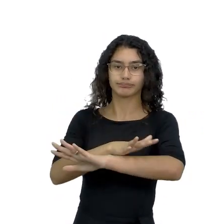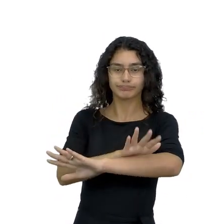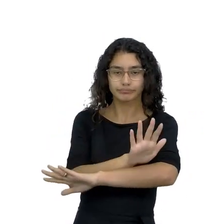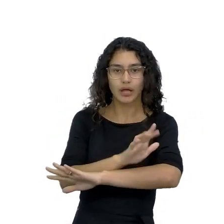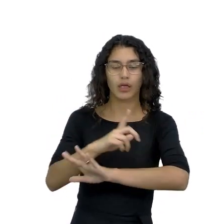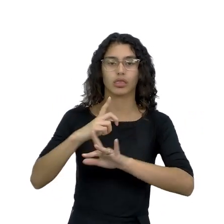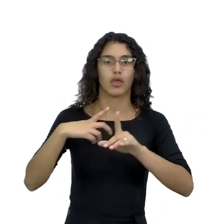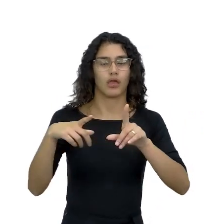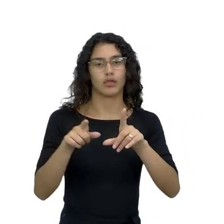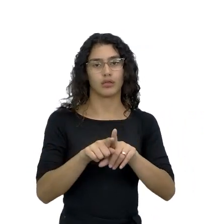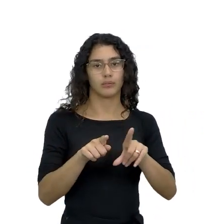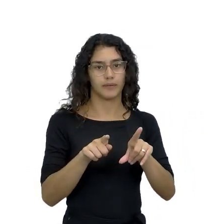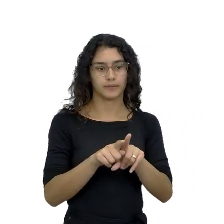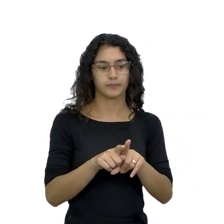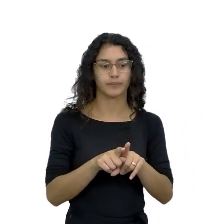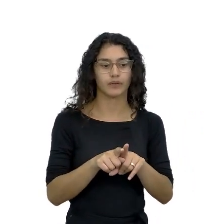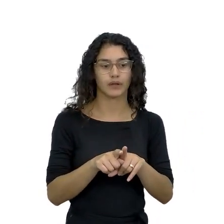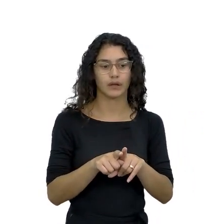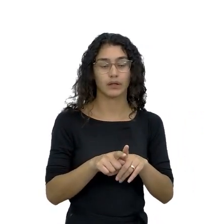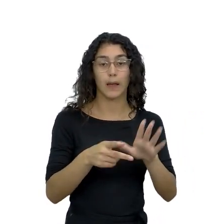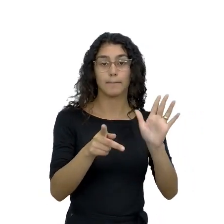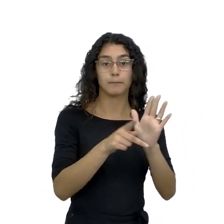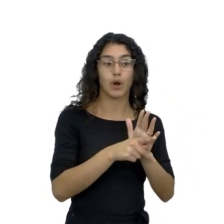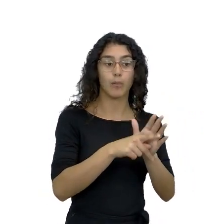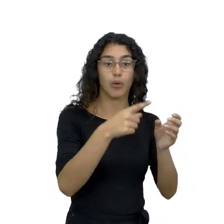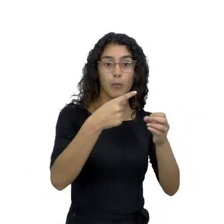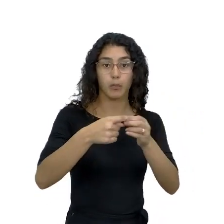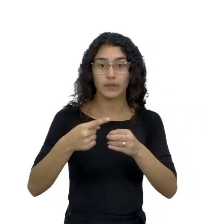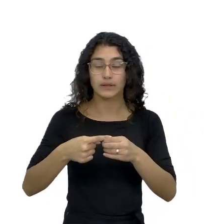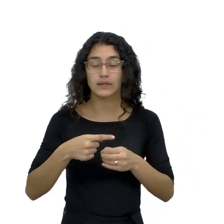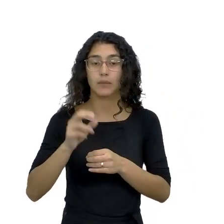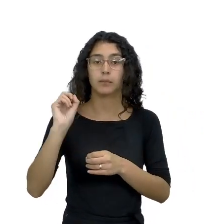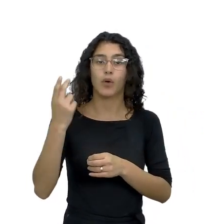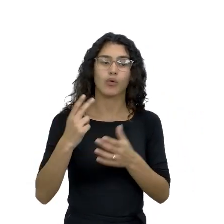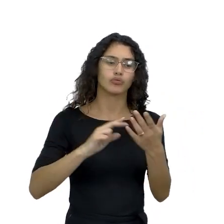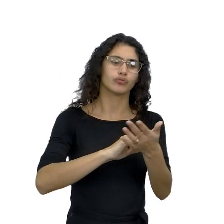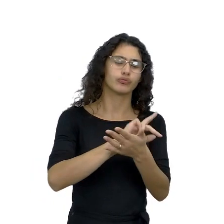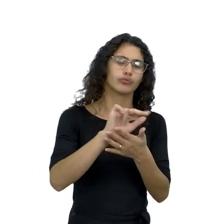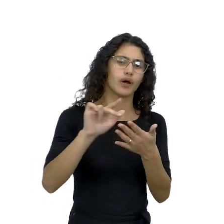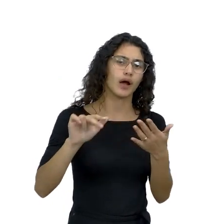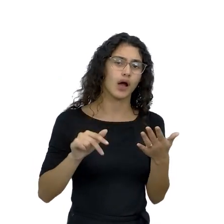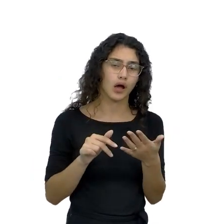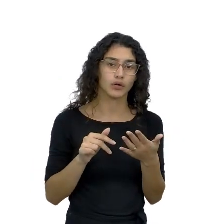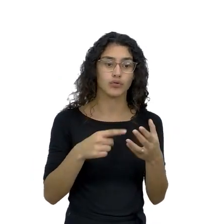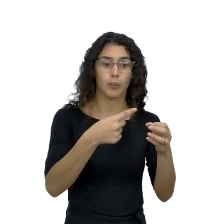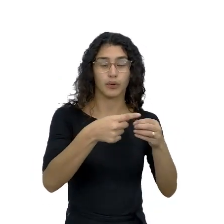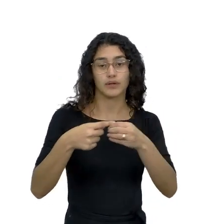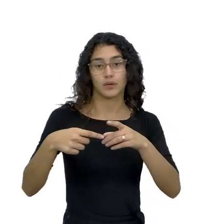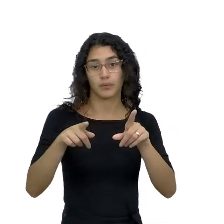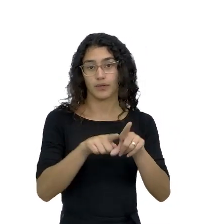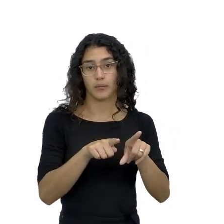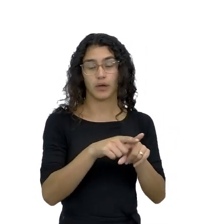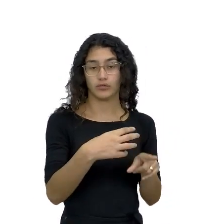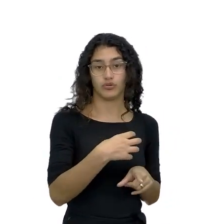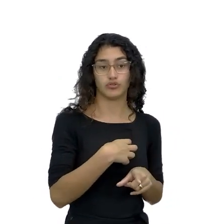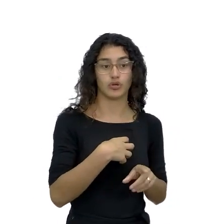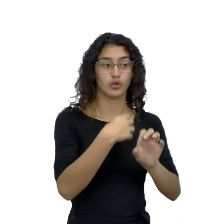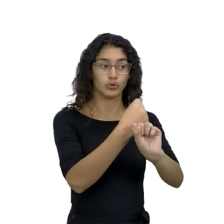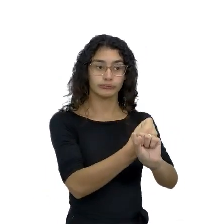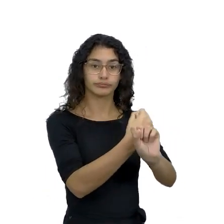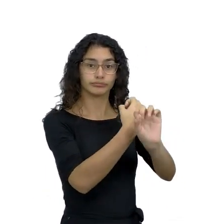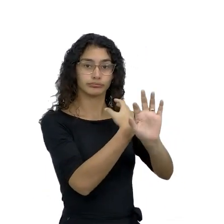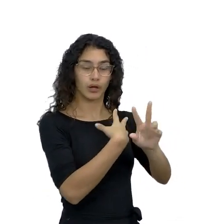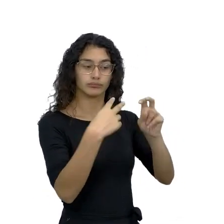né, da própria cidade ou de outras cidades aí, de forma